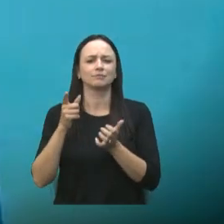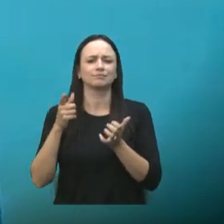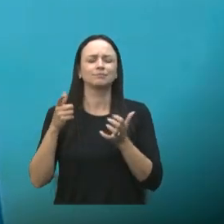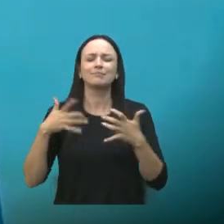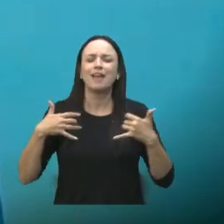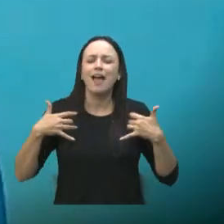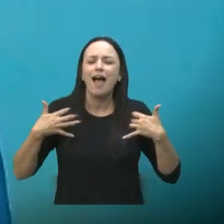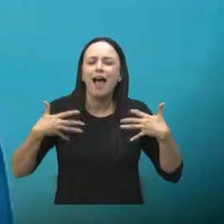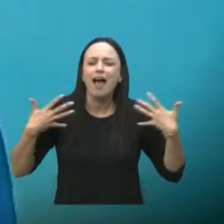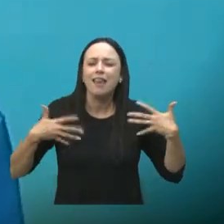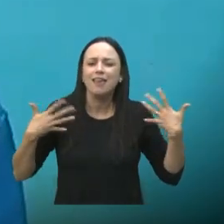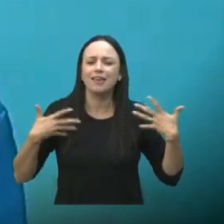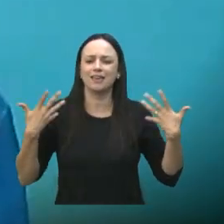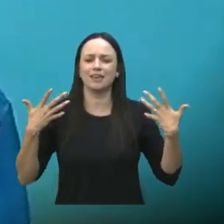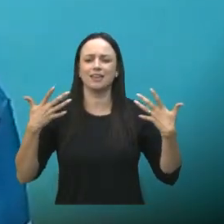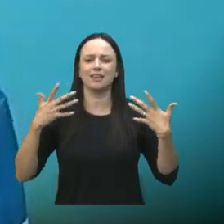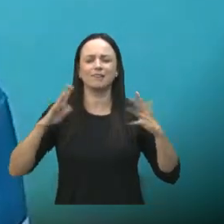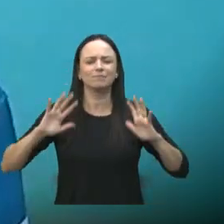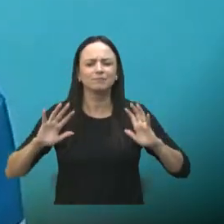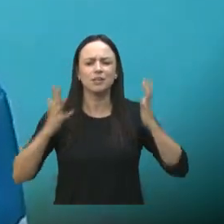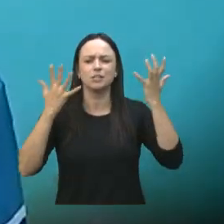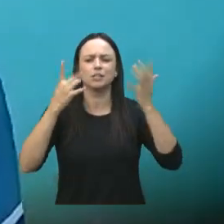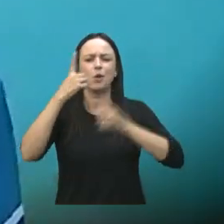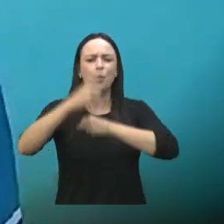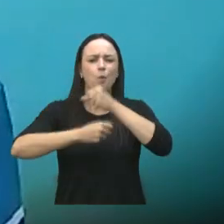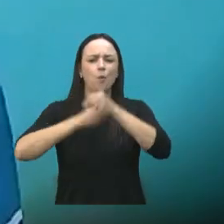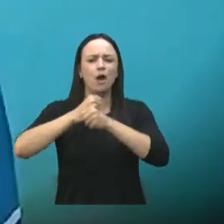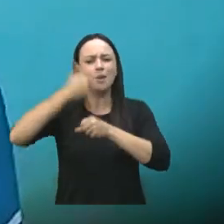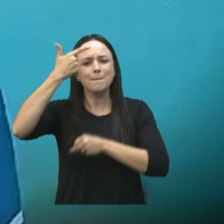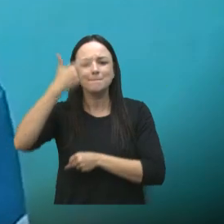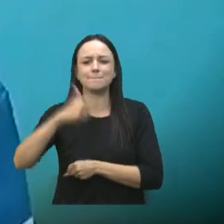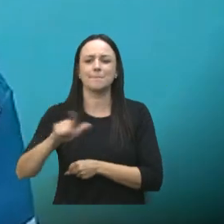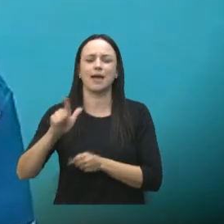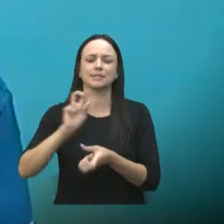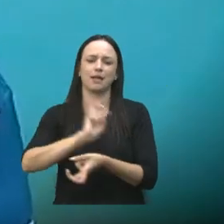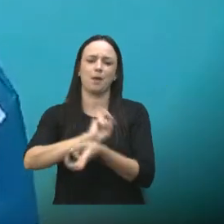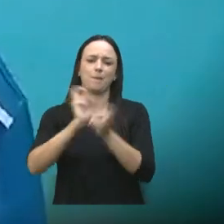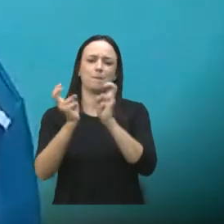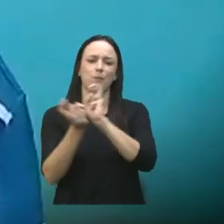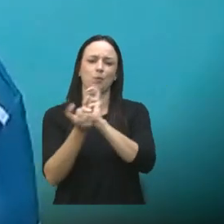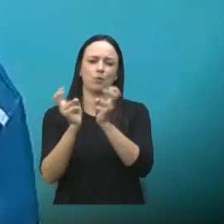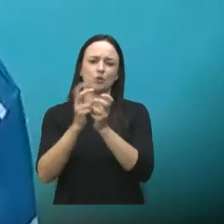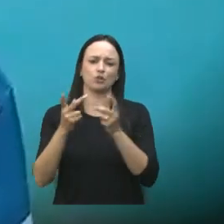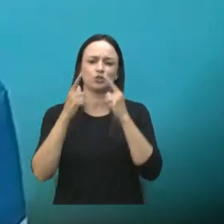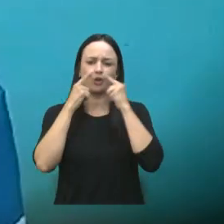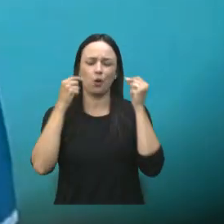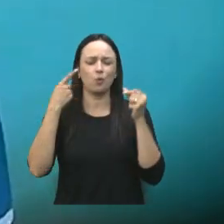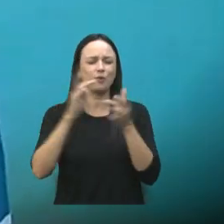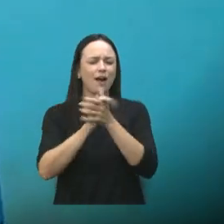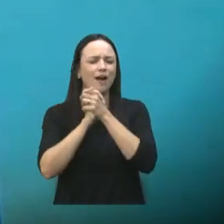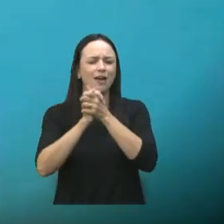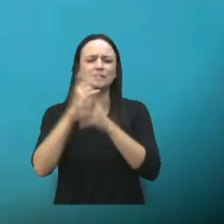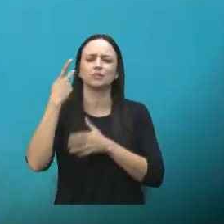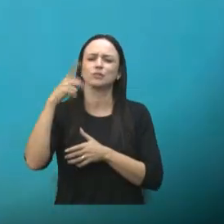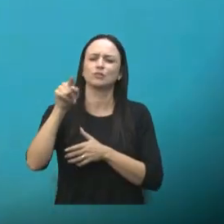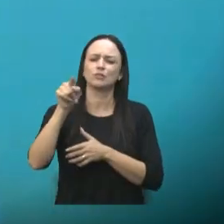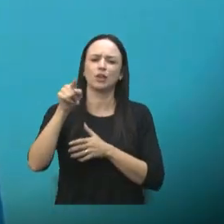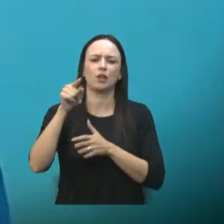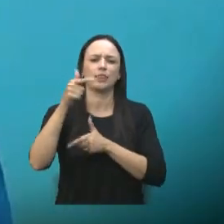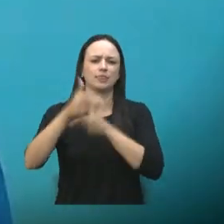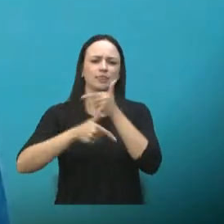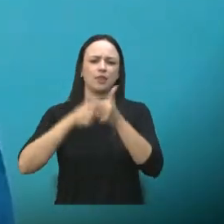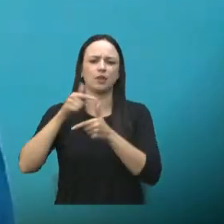festejar mais um ano de capoeira em Jaú, graças ao seu trabalho, graças ao